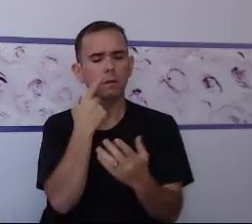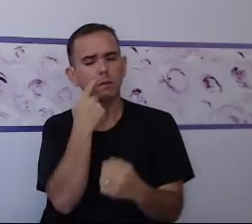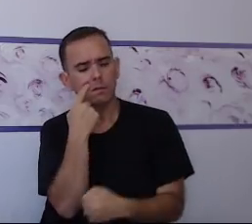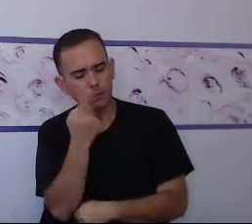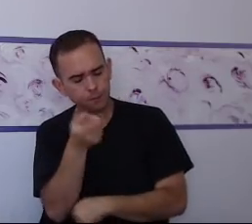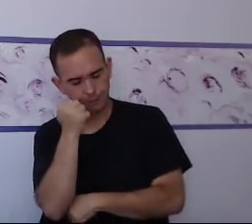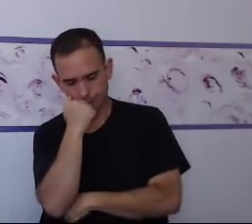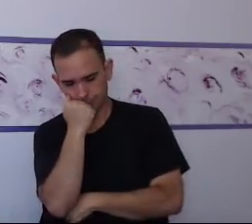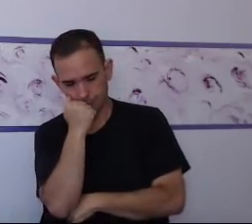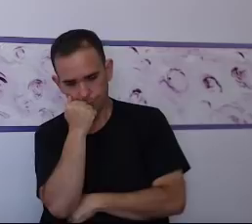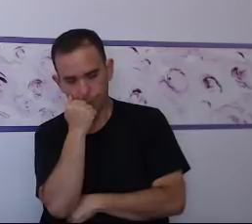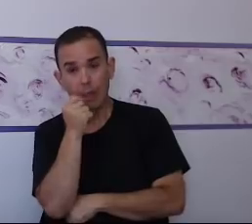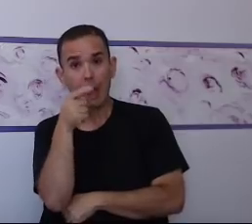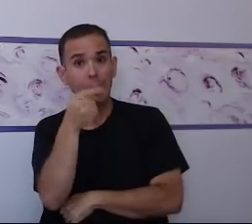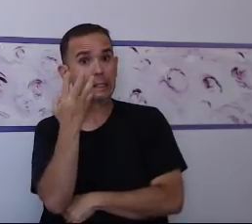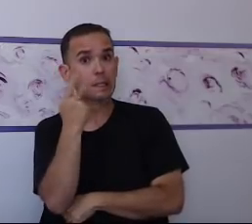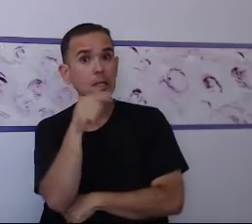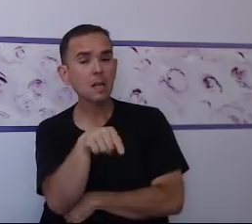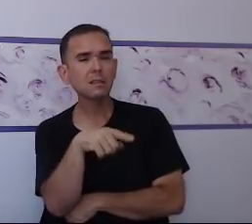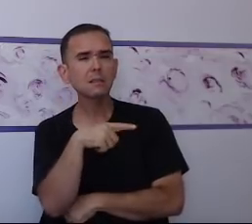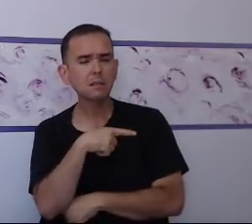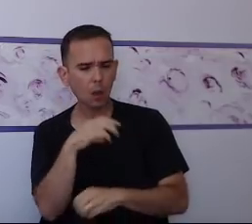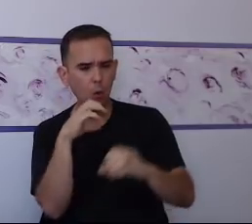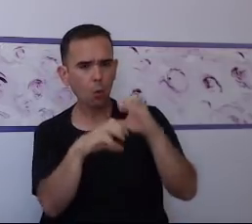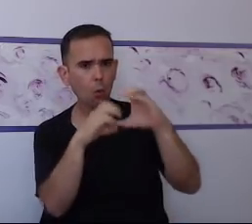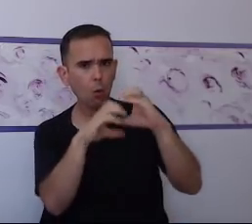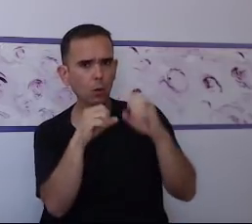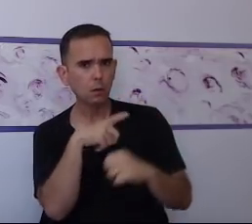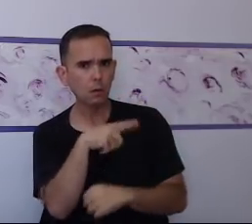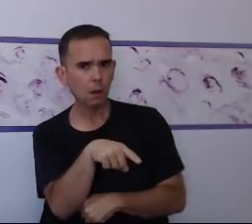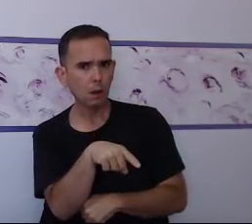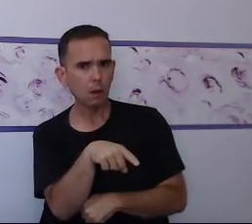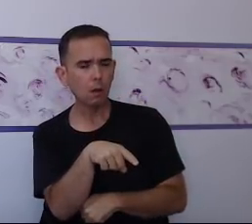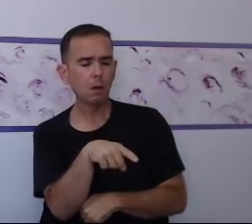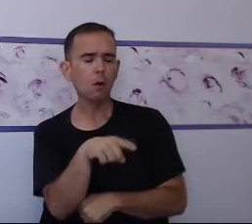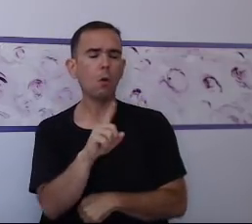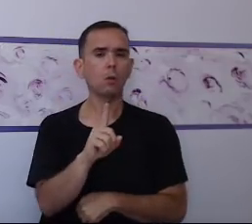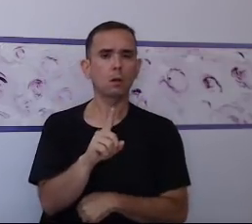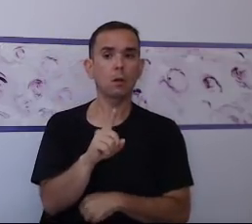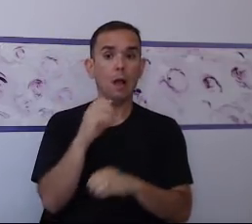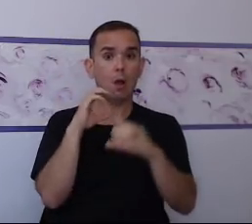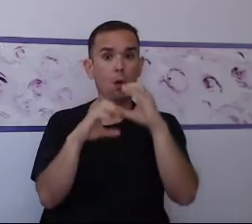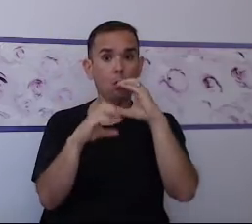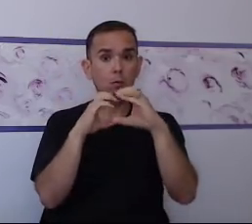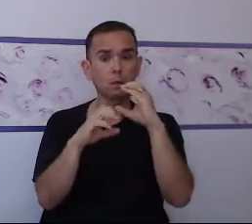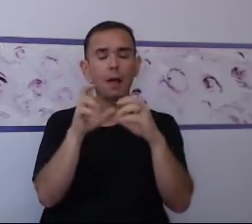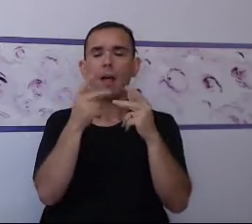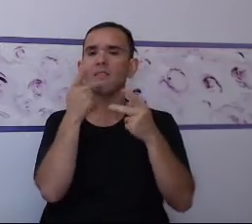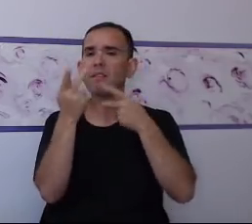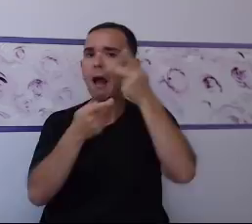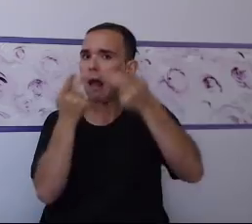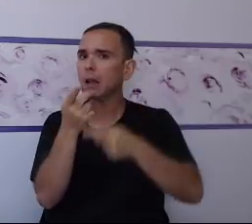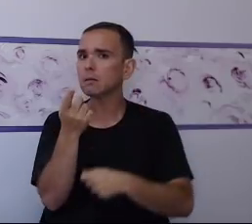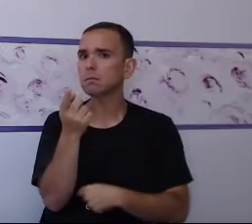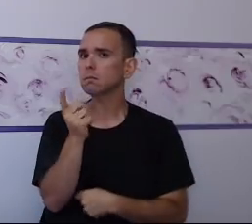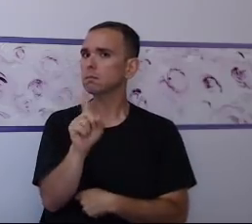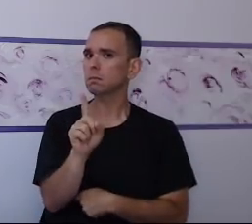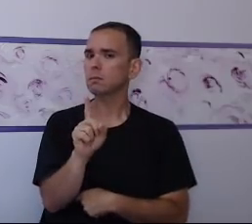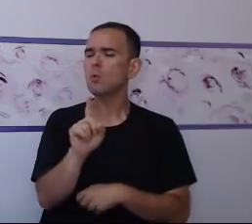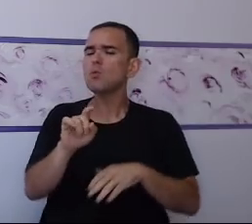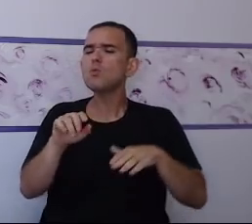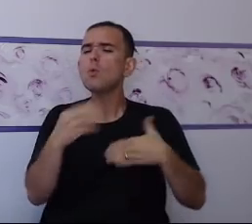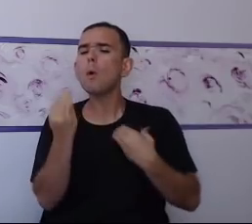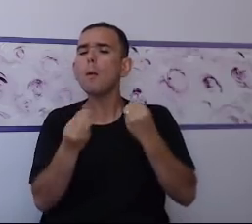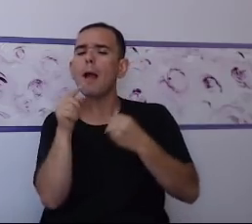assim. Essa criança, ela tem comunicação. A comunicação não necessariamente é a fala. Qual é o meio